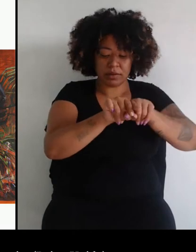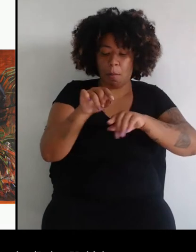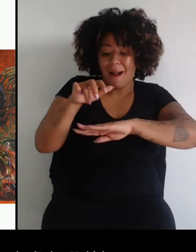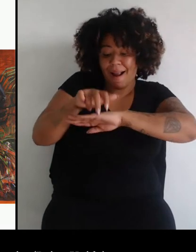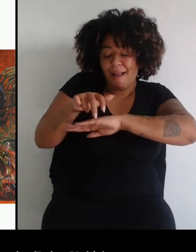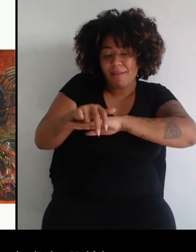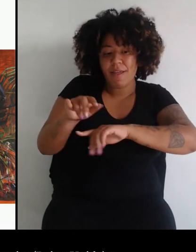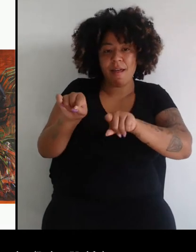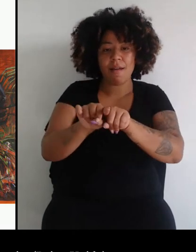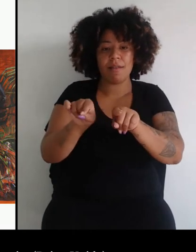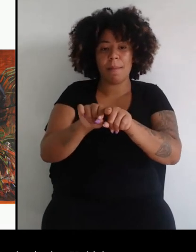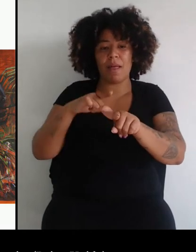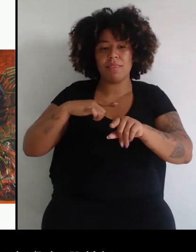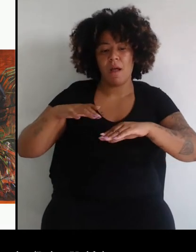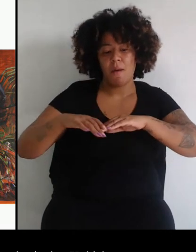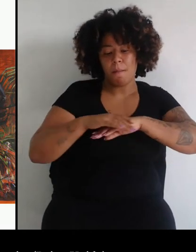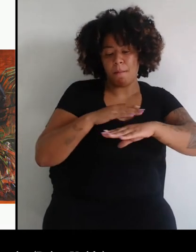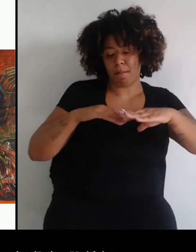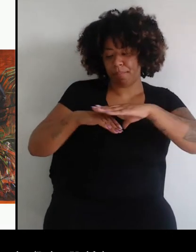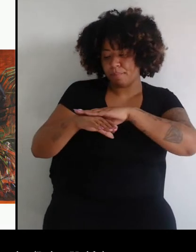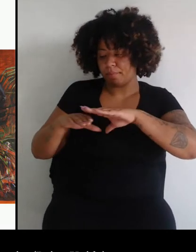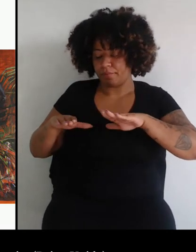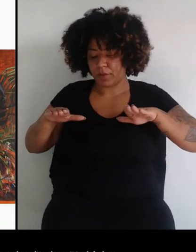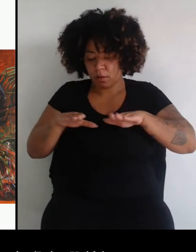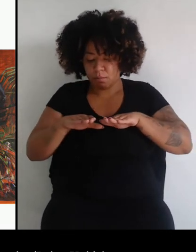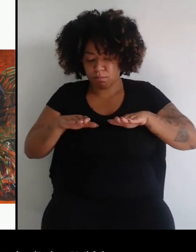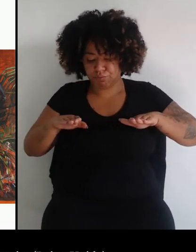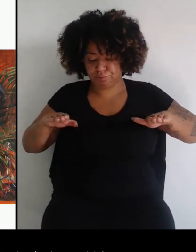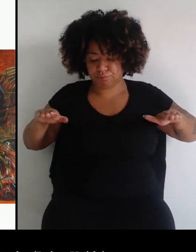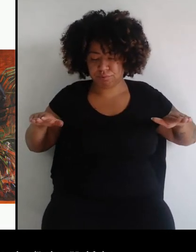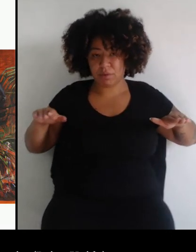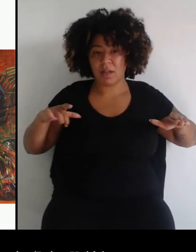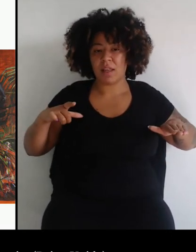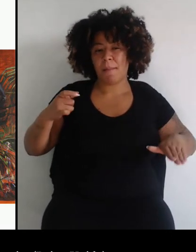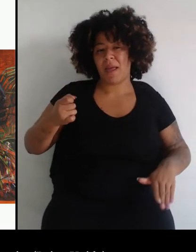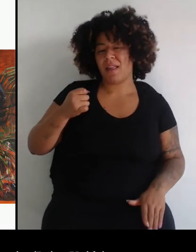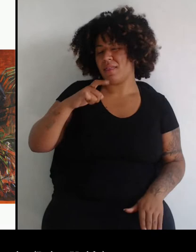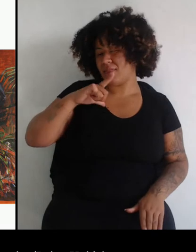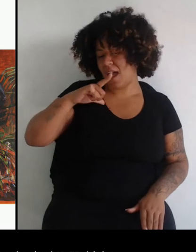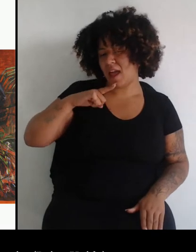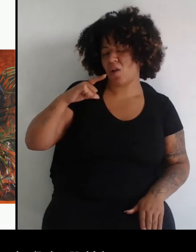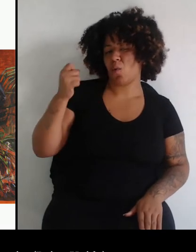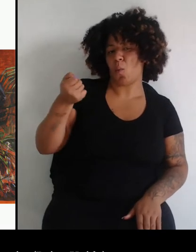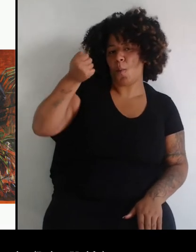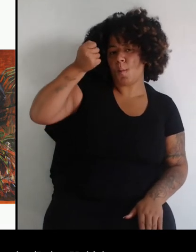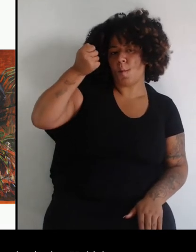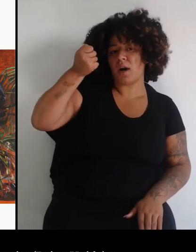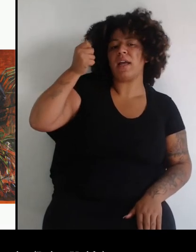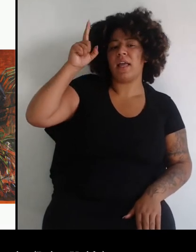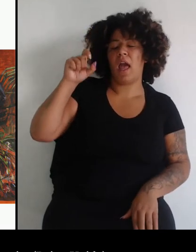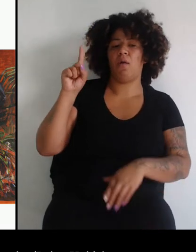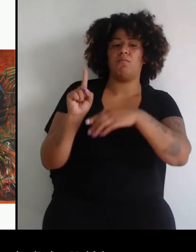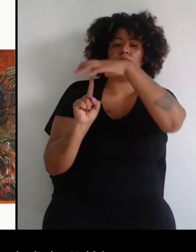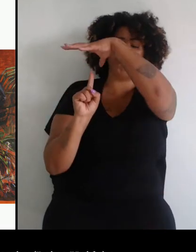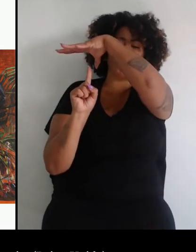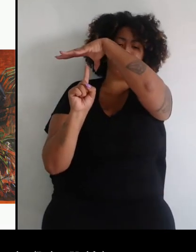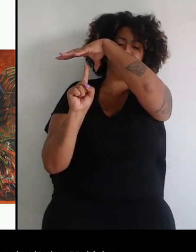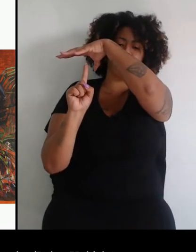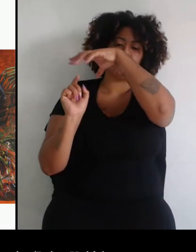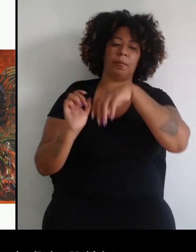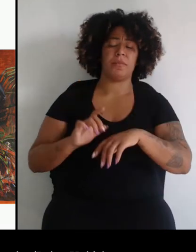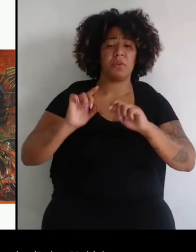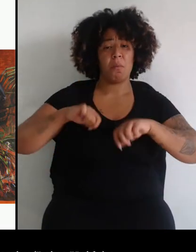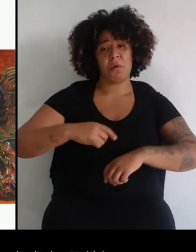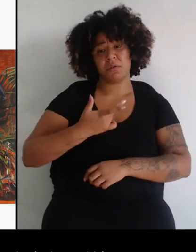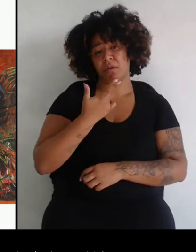da mesa tem um guarda-chuva nesse caso provavelmente aqui eu diria que seria uma